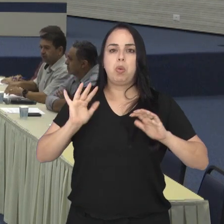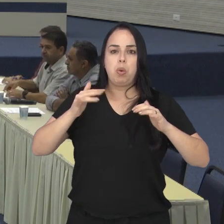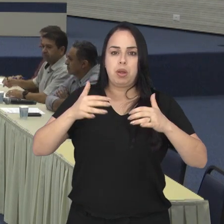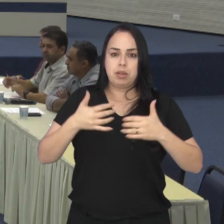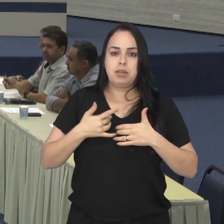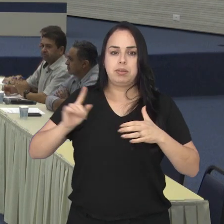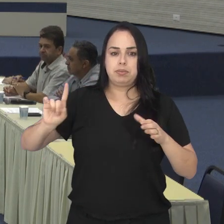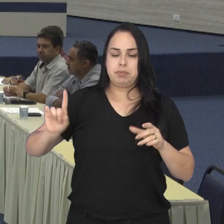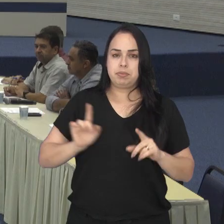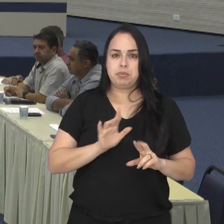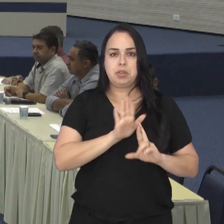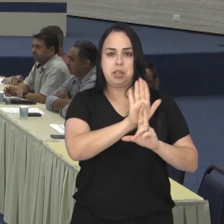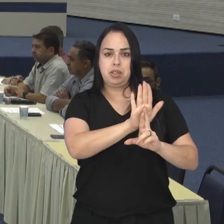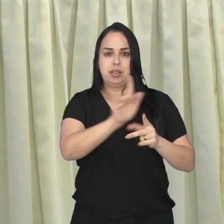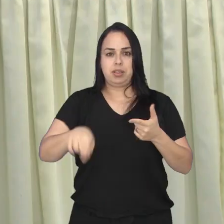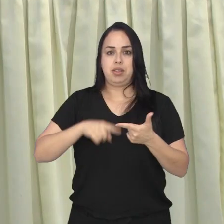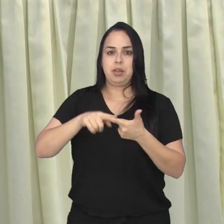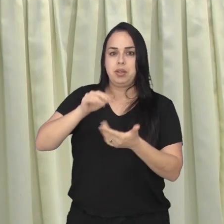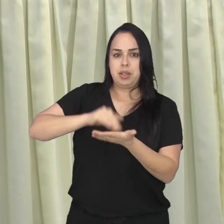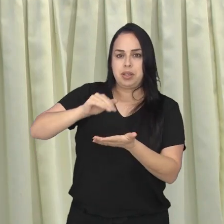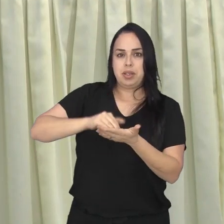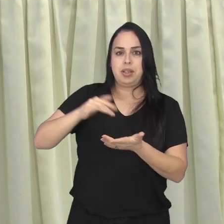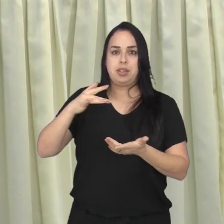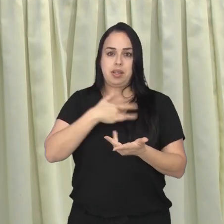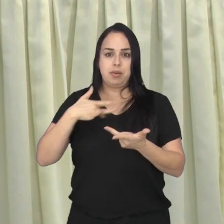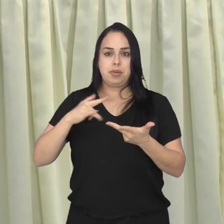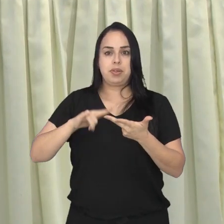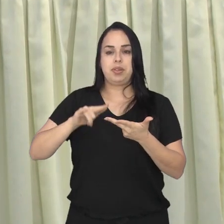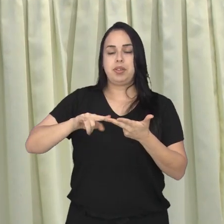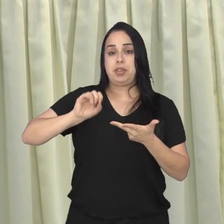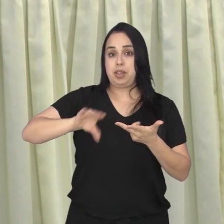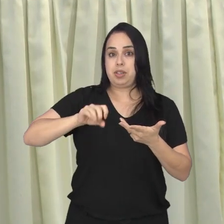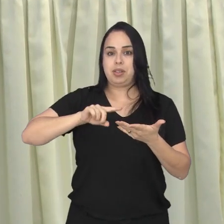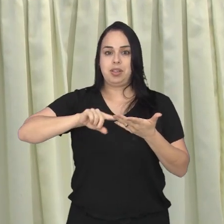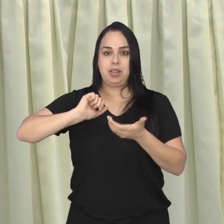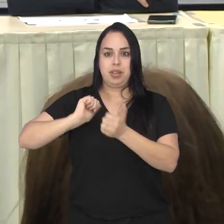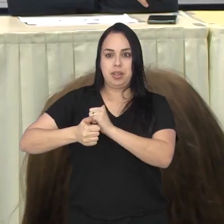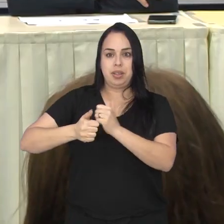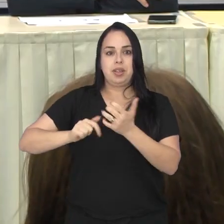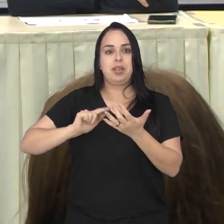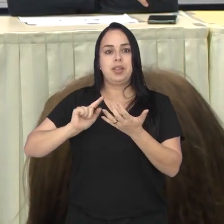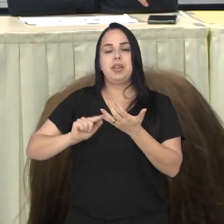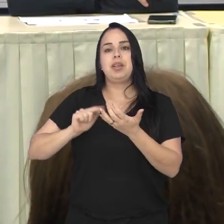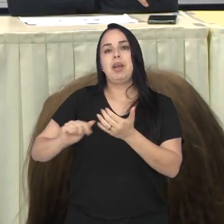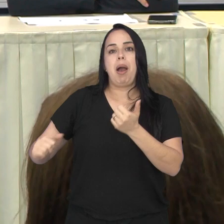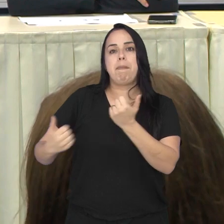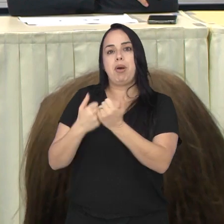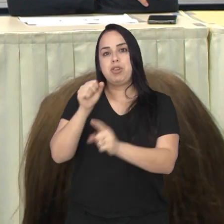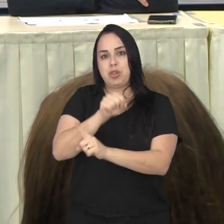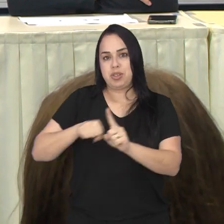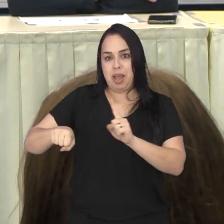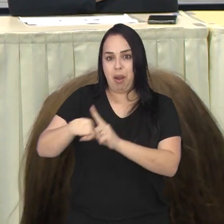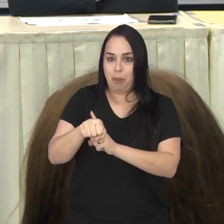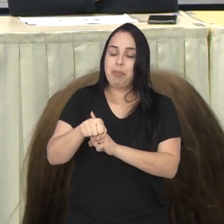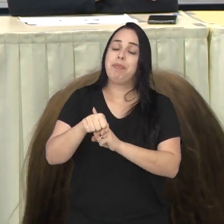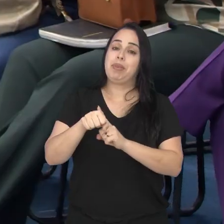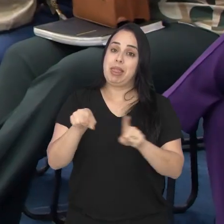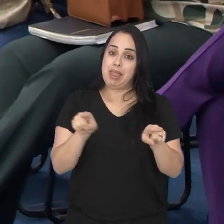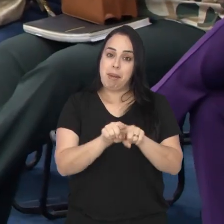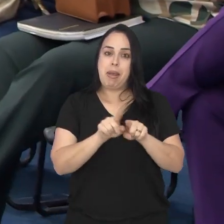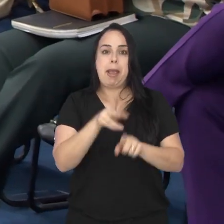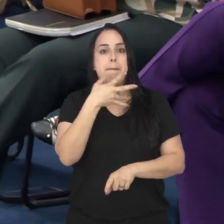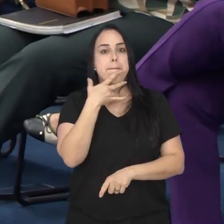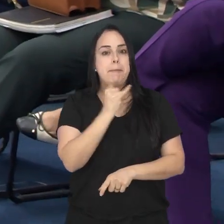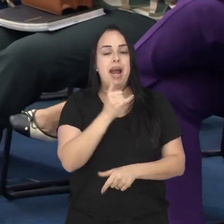contou com a presença de representantes da secretaria de saúde educação Esporte e apoio social ao cidadão